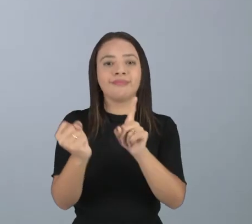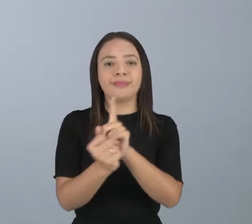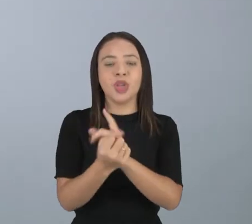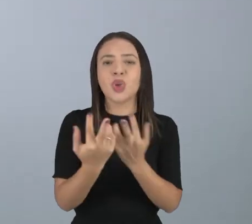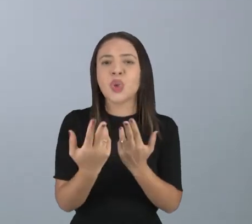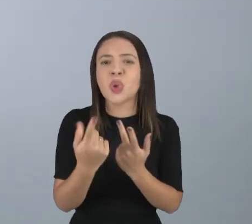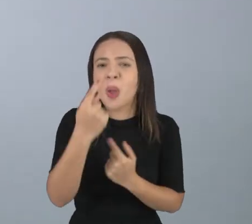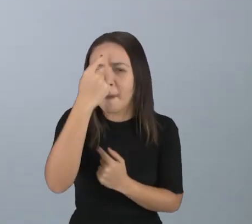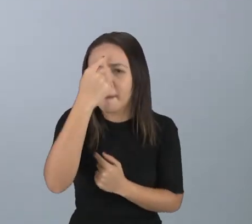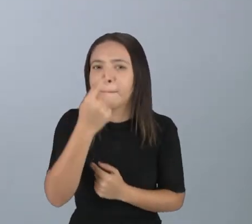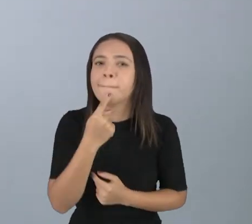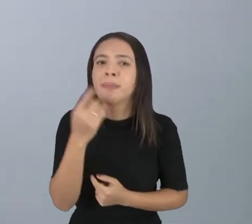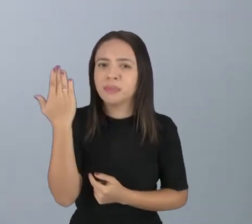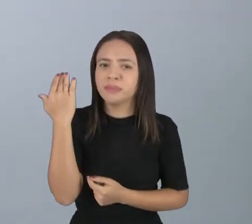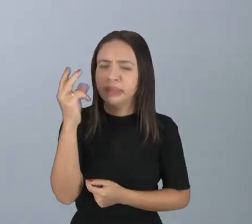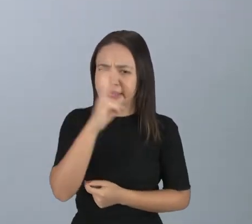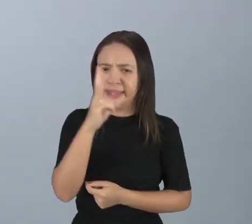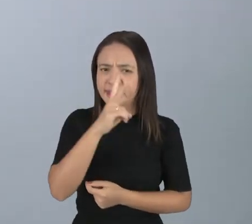as pessoas,